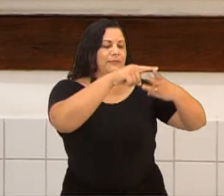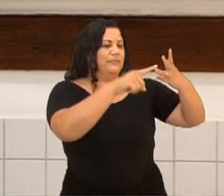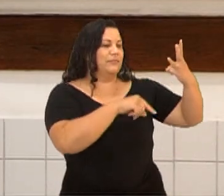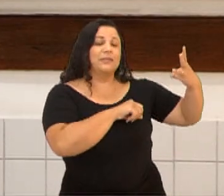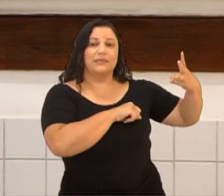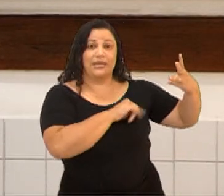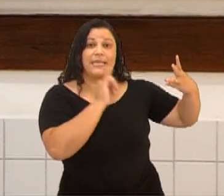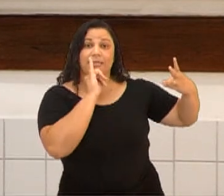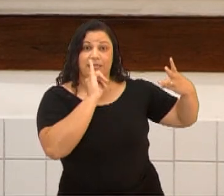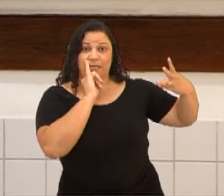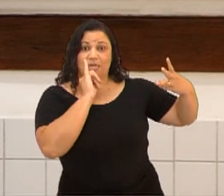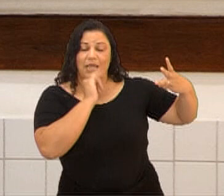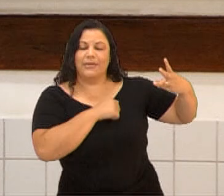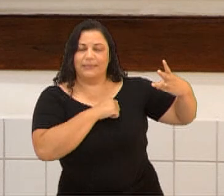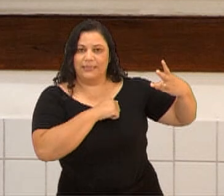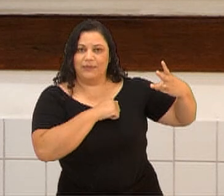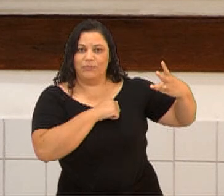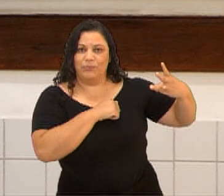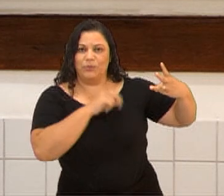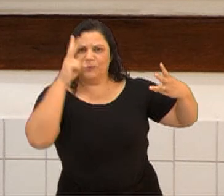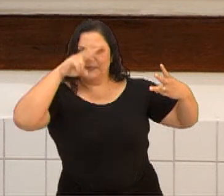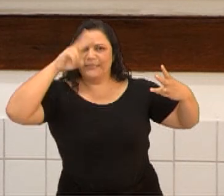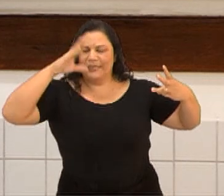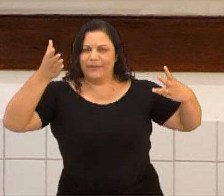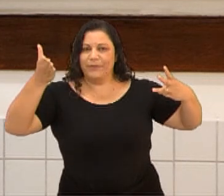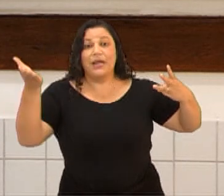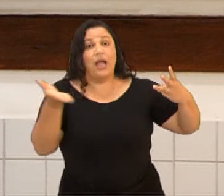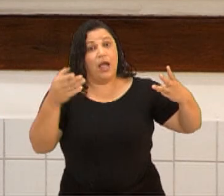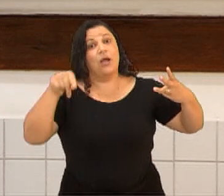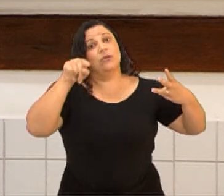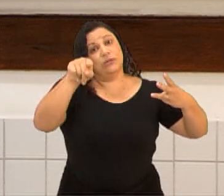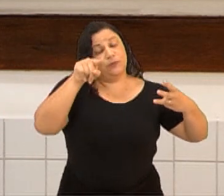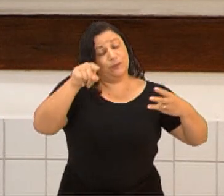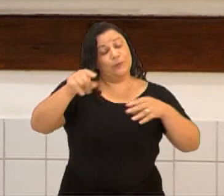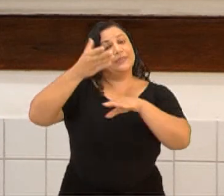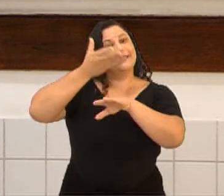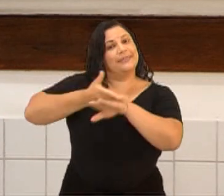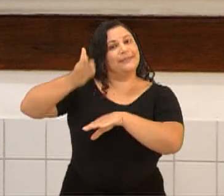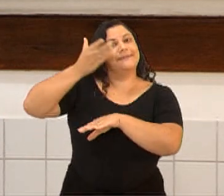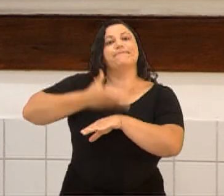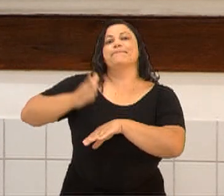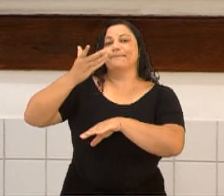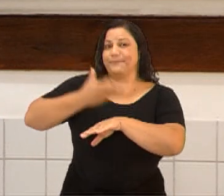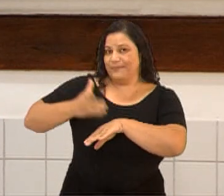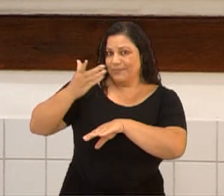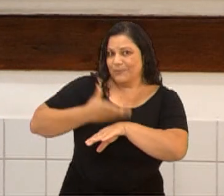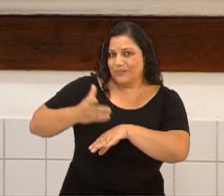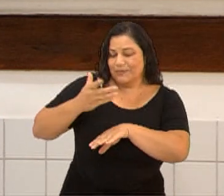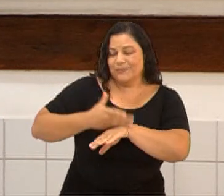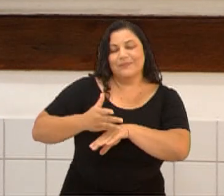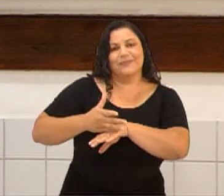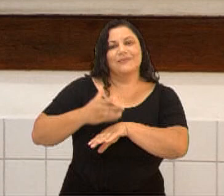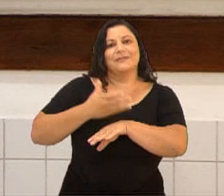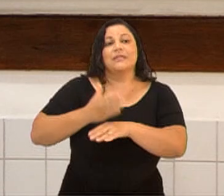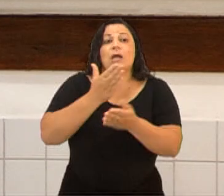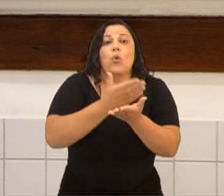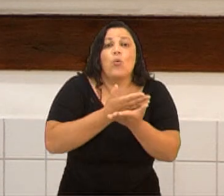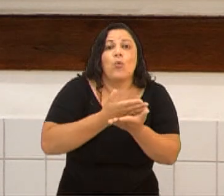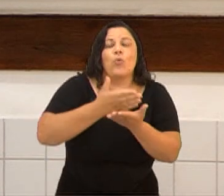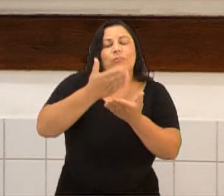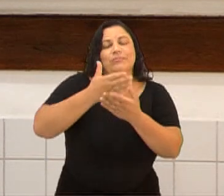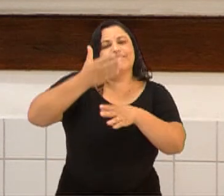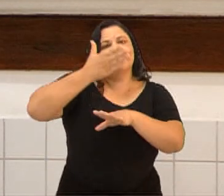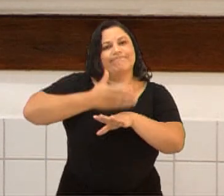primeiros exemplos. Lembram disso? Agora vocês vão colocar a mão na massa. Vocês vão começar